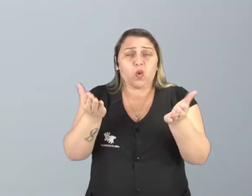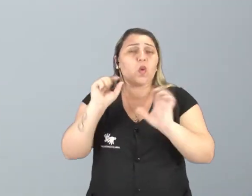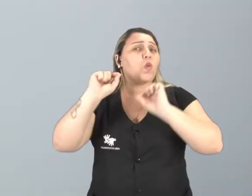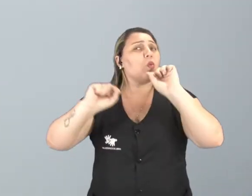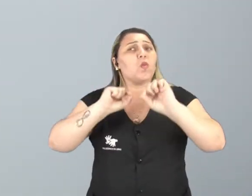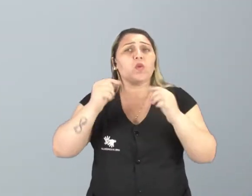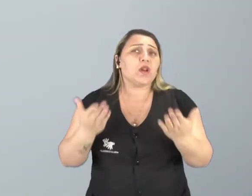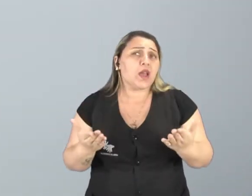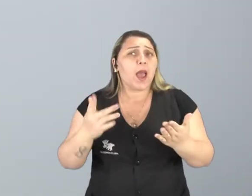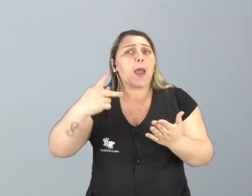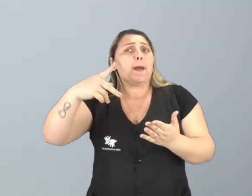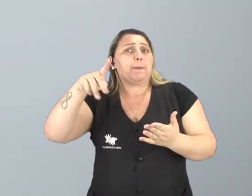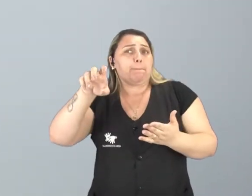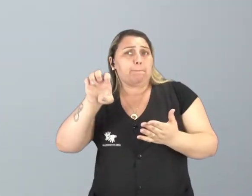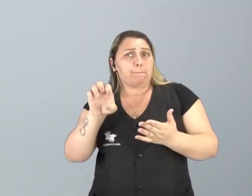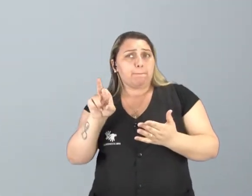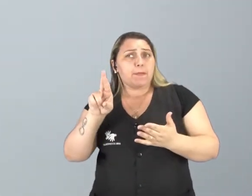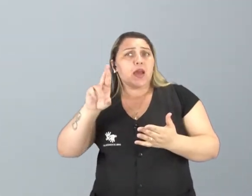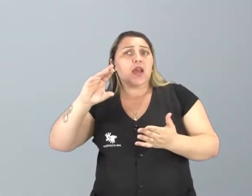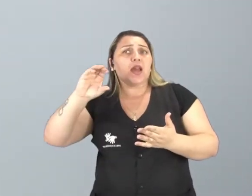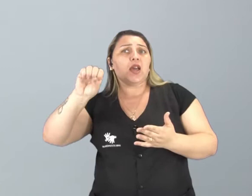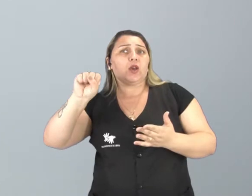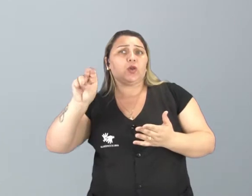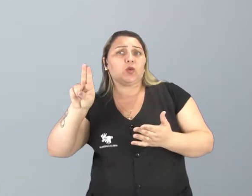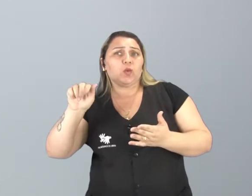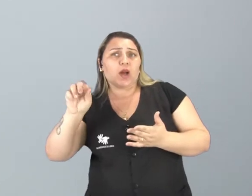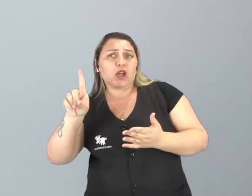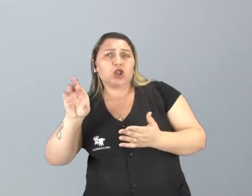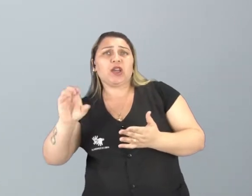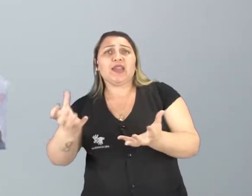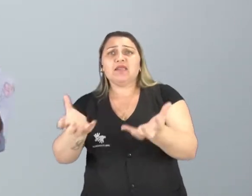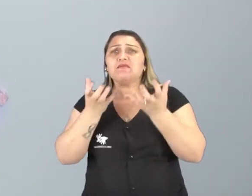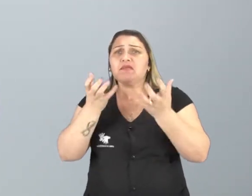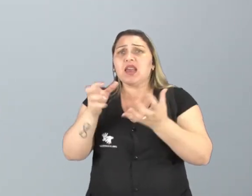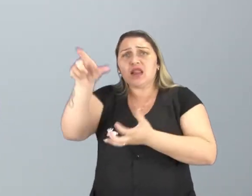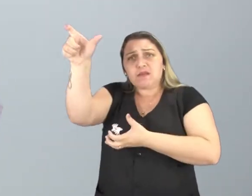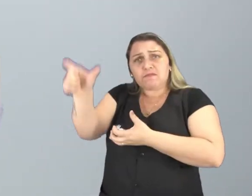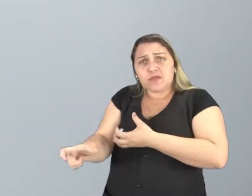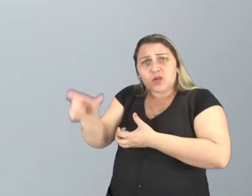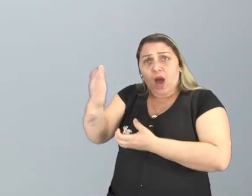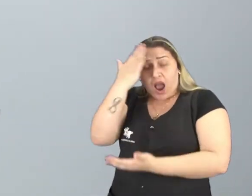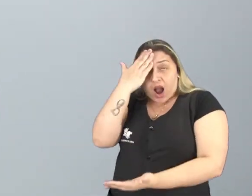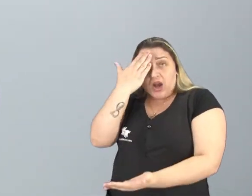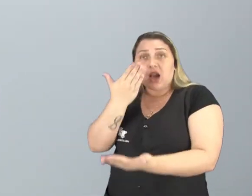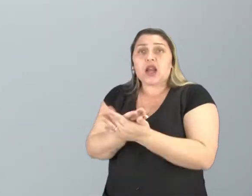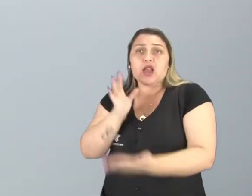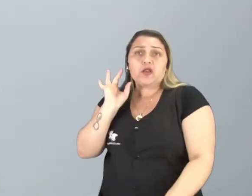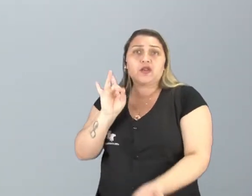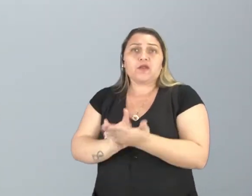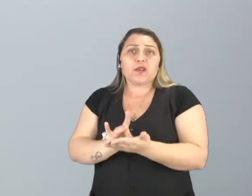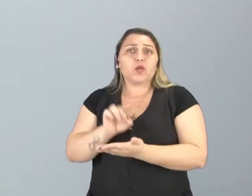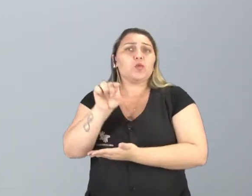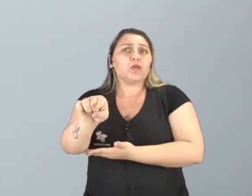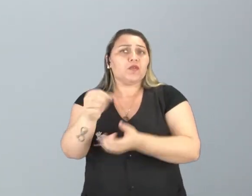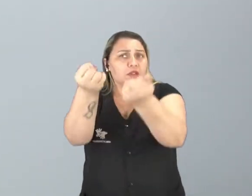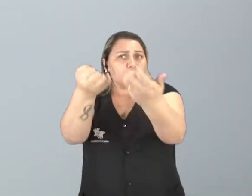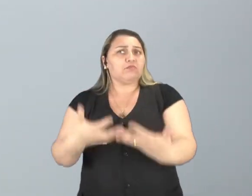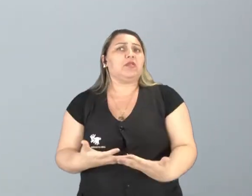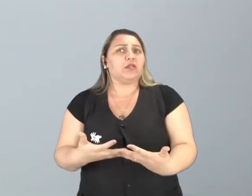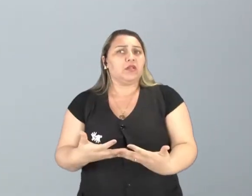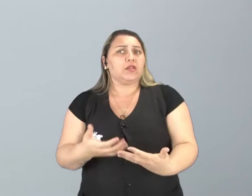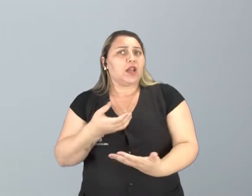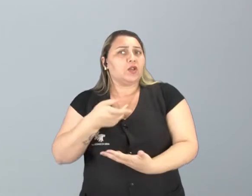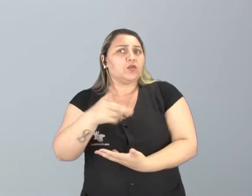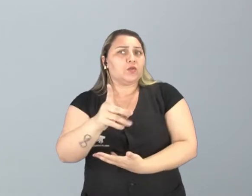persuadir. Mas o que seria persuadir? Persuadir significa você querer com que o leitor acredite no que você